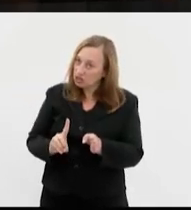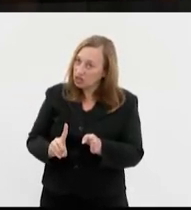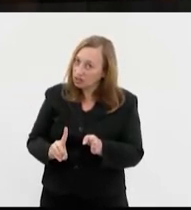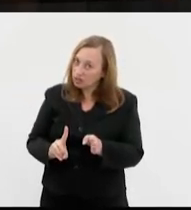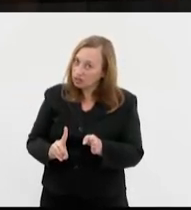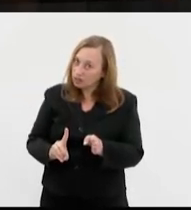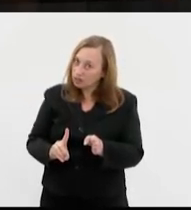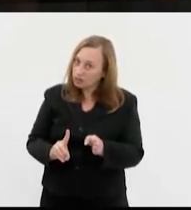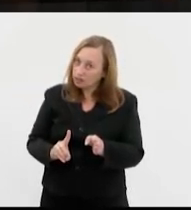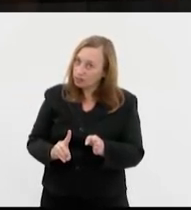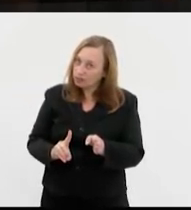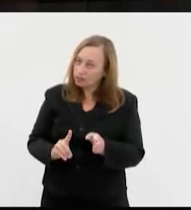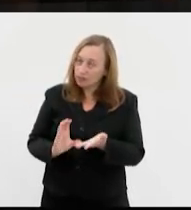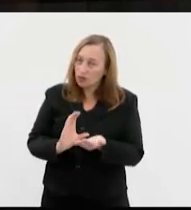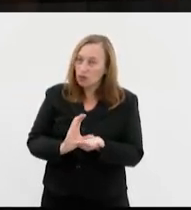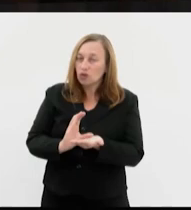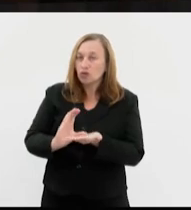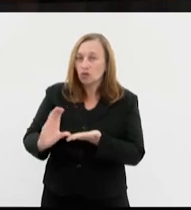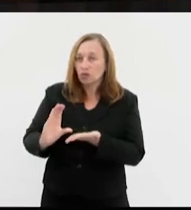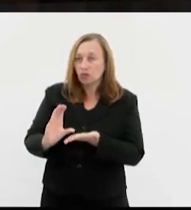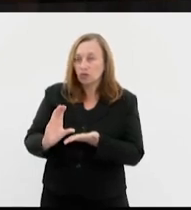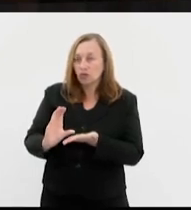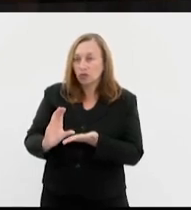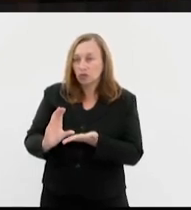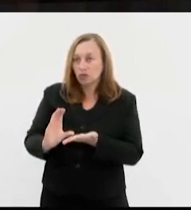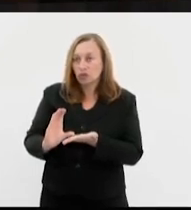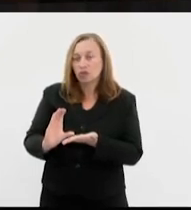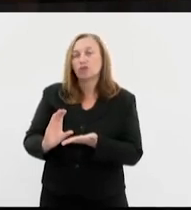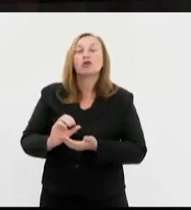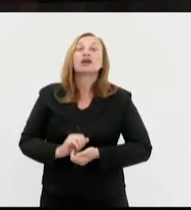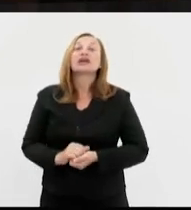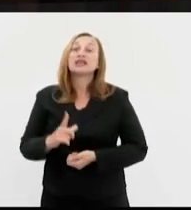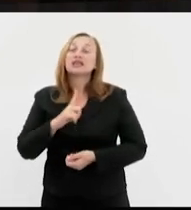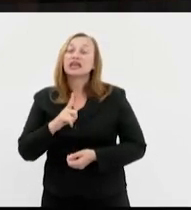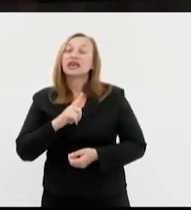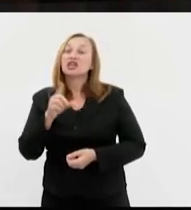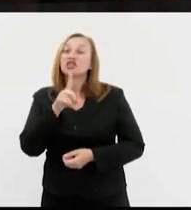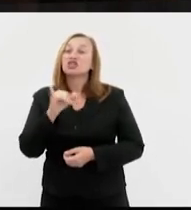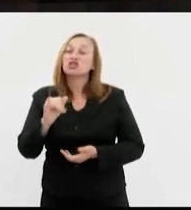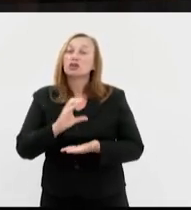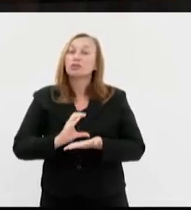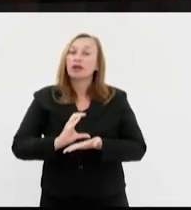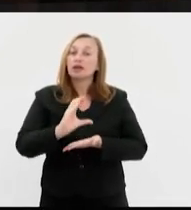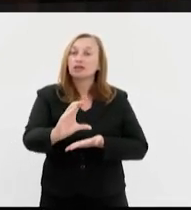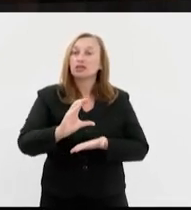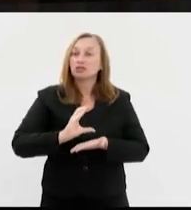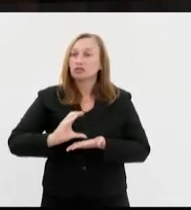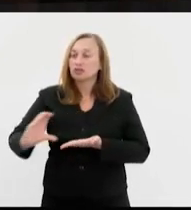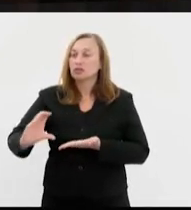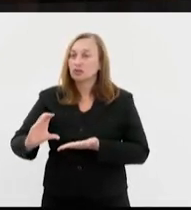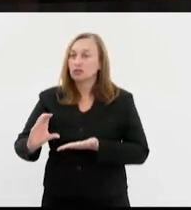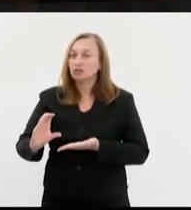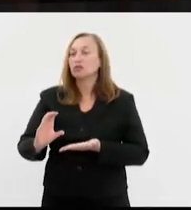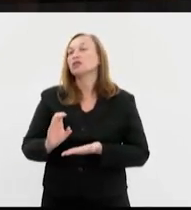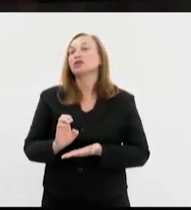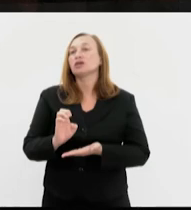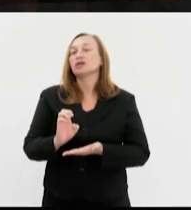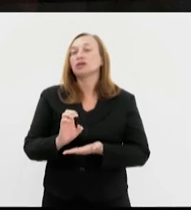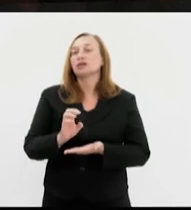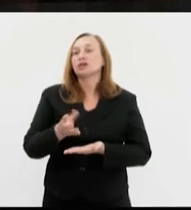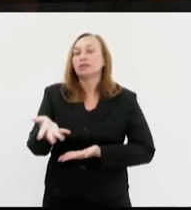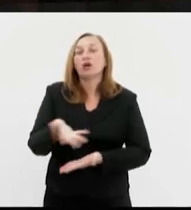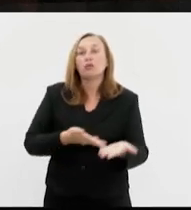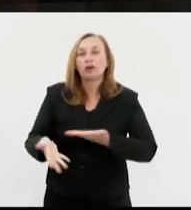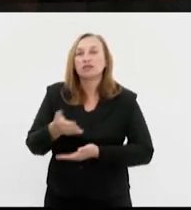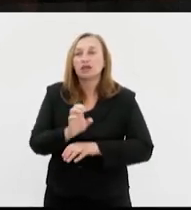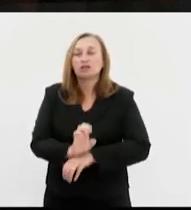compensação. E o fundo de compensação tem data para fazer as transferências para o Brasil inteiro, dinheiro da União, e ainda